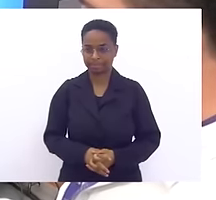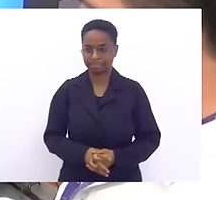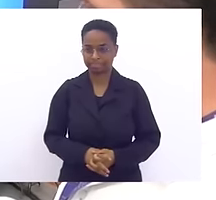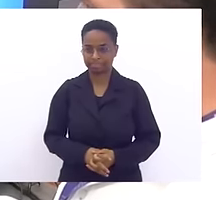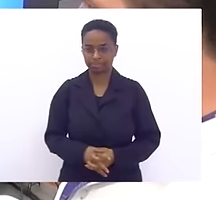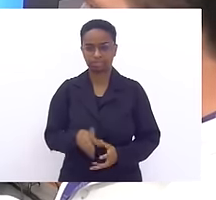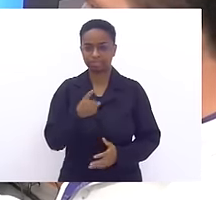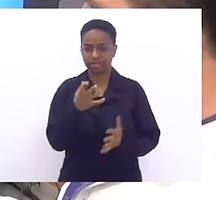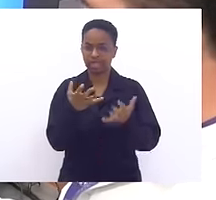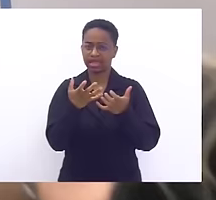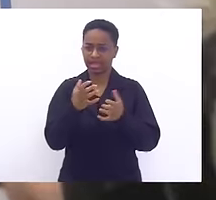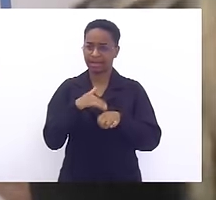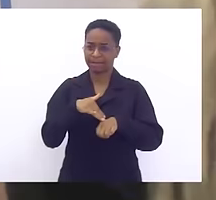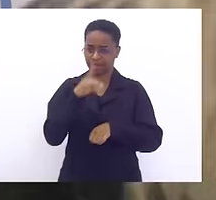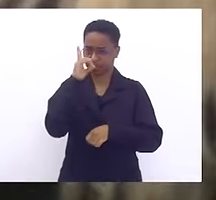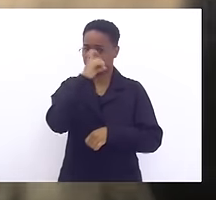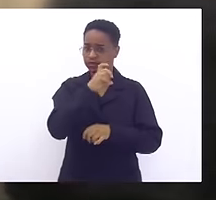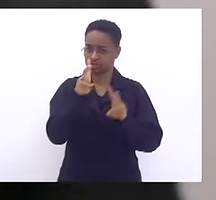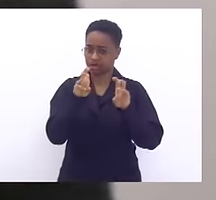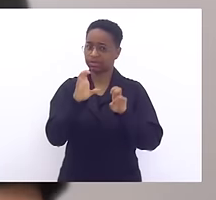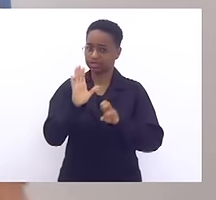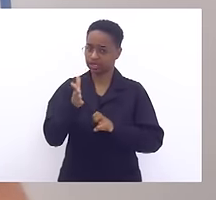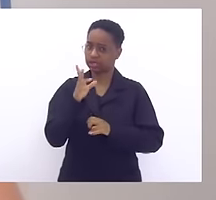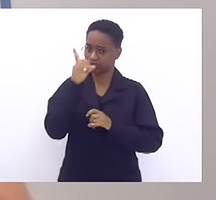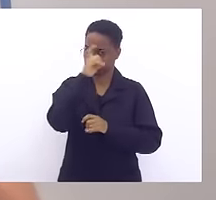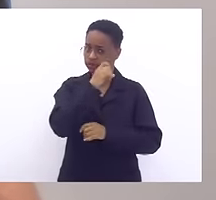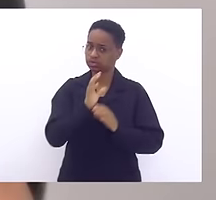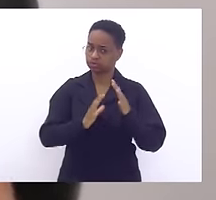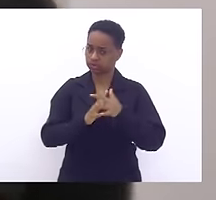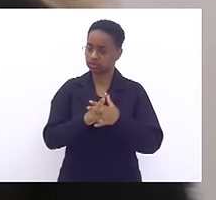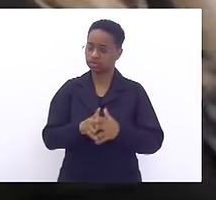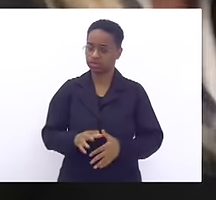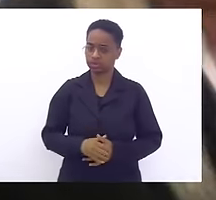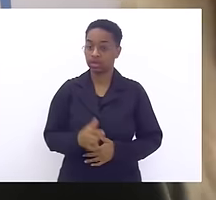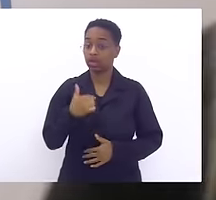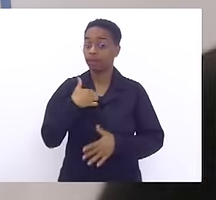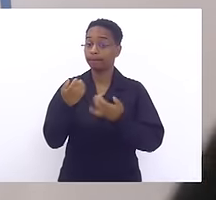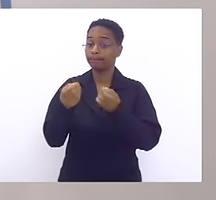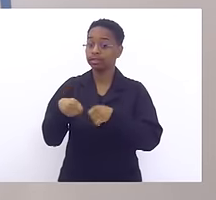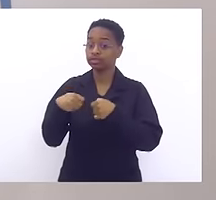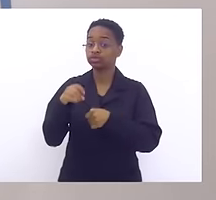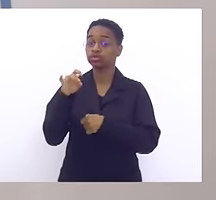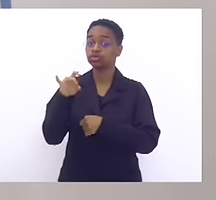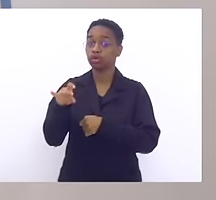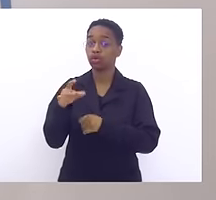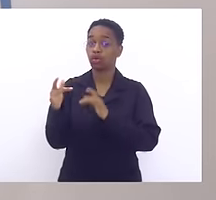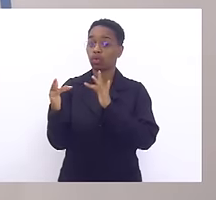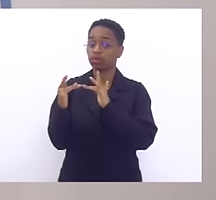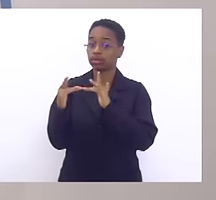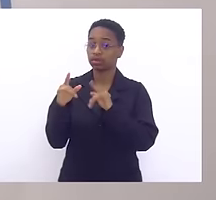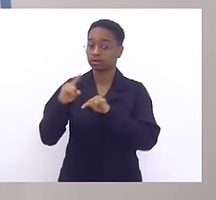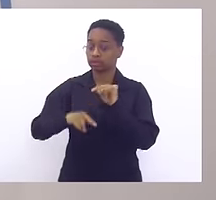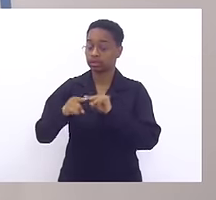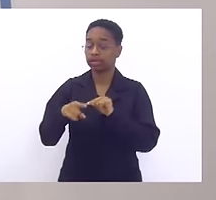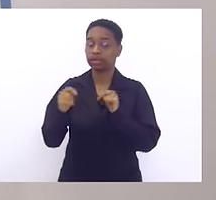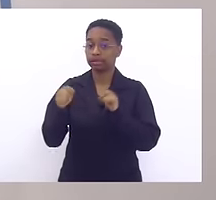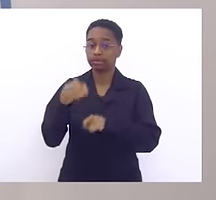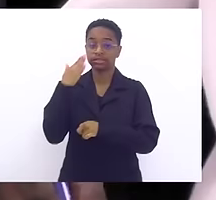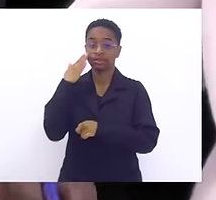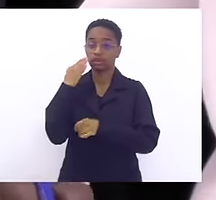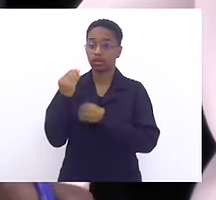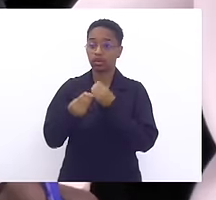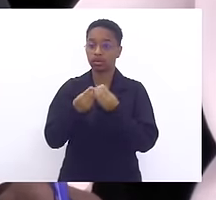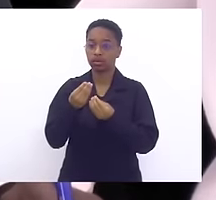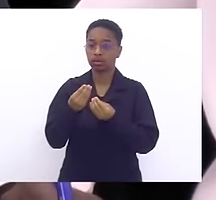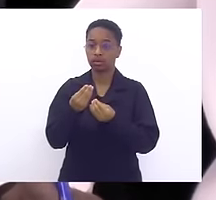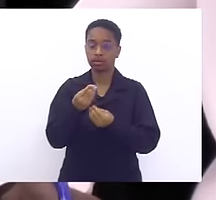tá querendo complicar a situação que está bastante complicada já só preciso ter acesso aos áudios para inclusive aferir a condição subjetiva da minha